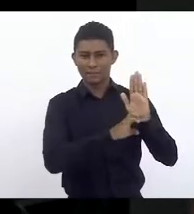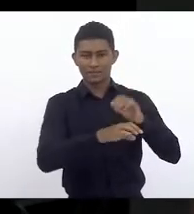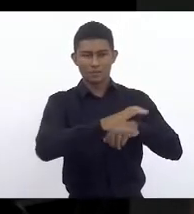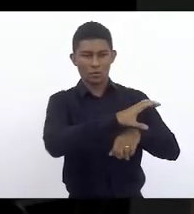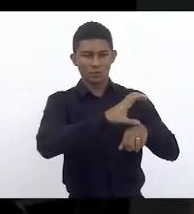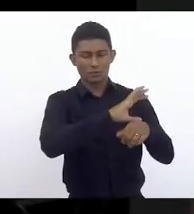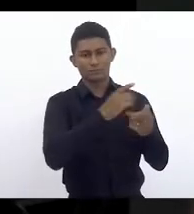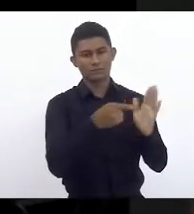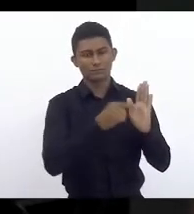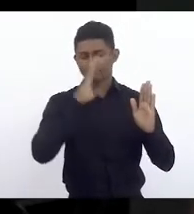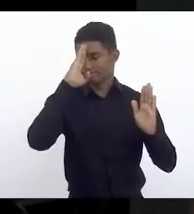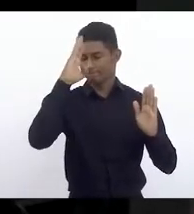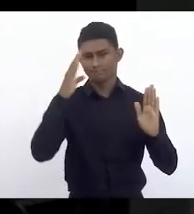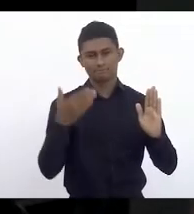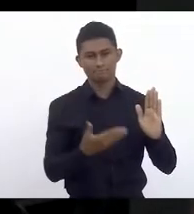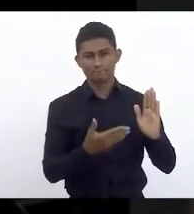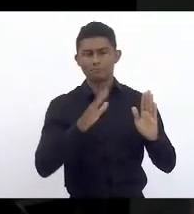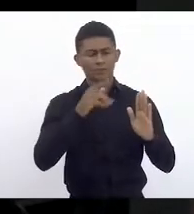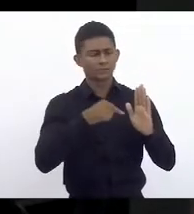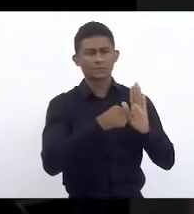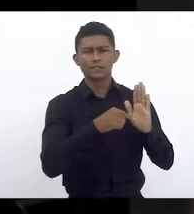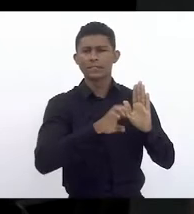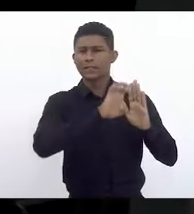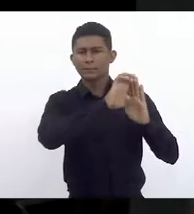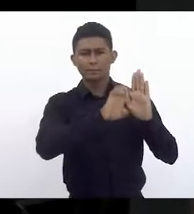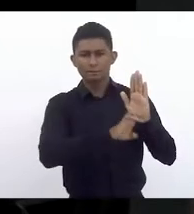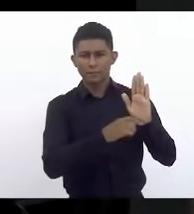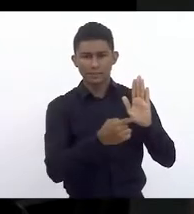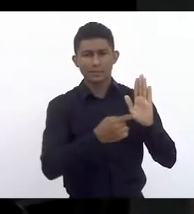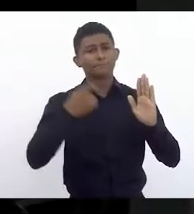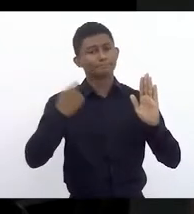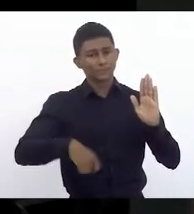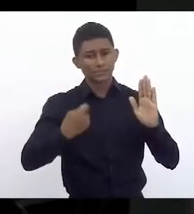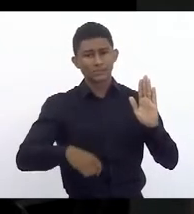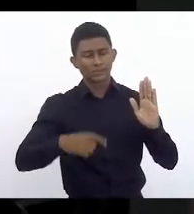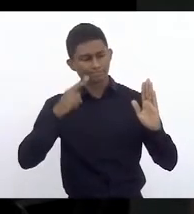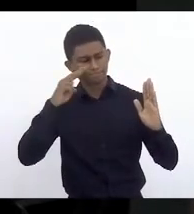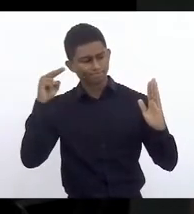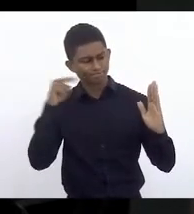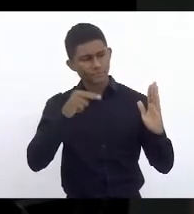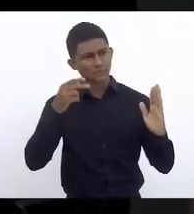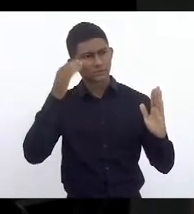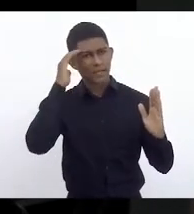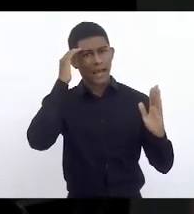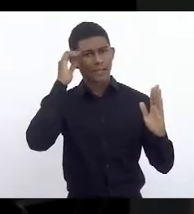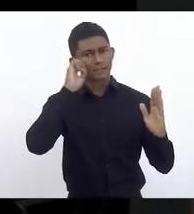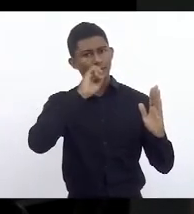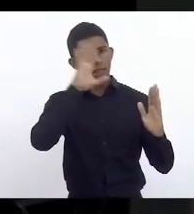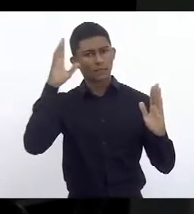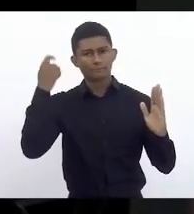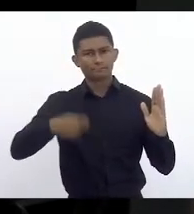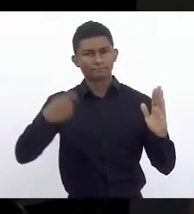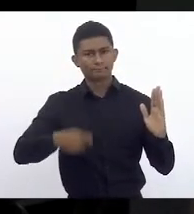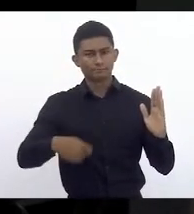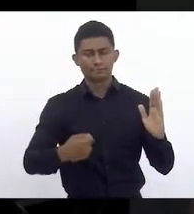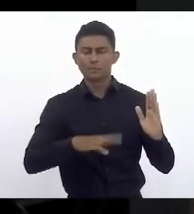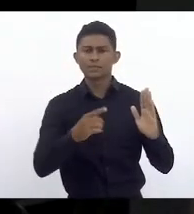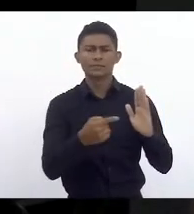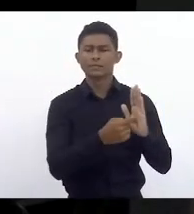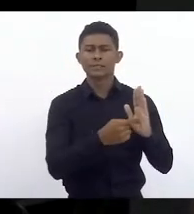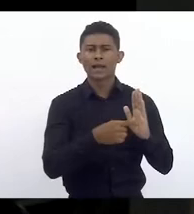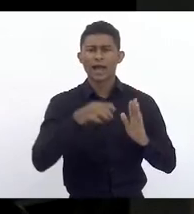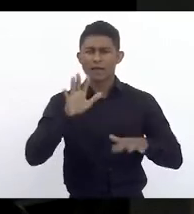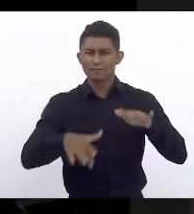fundamental. Entretanto, a emenda constitucional, ela precisa de interpretação. Ela dá a entender que